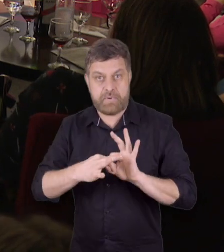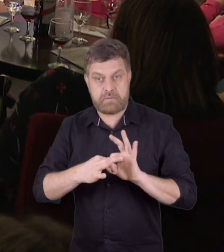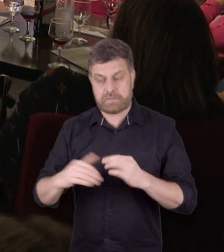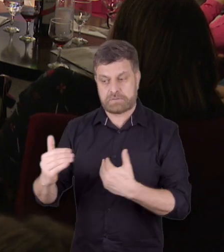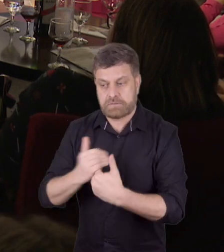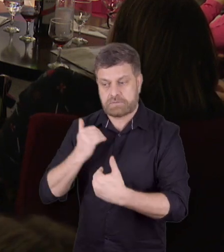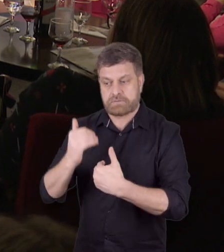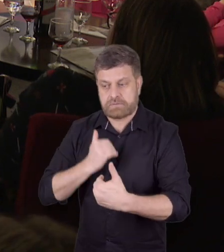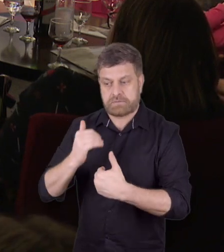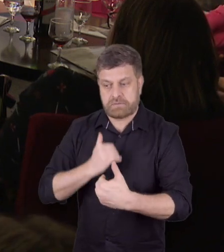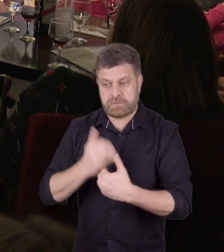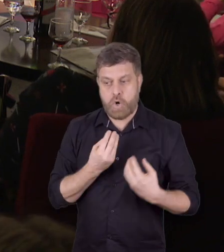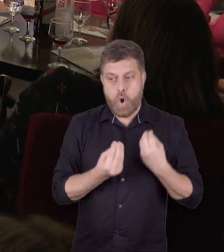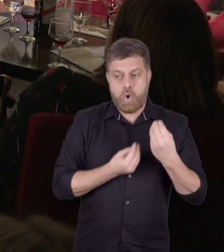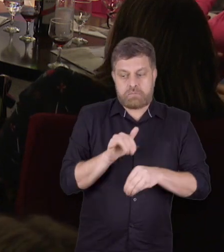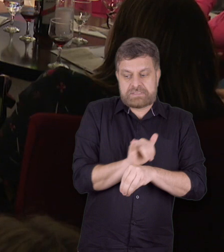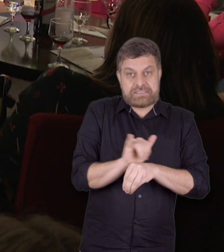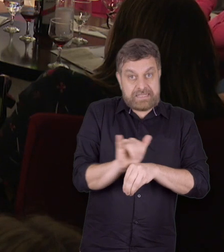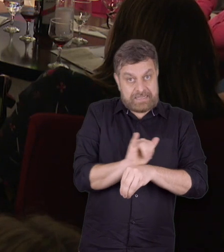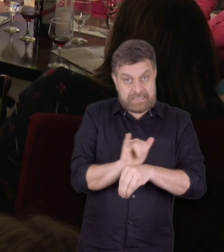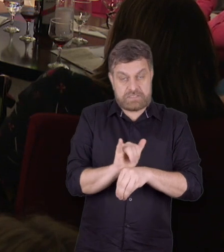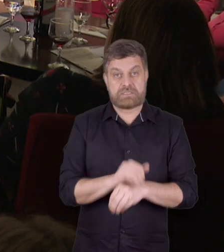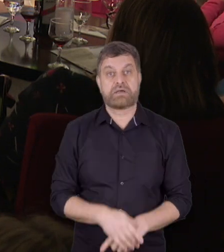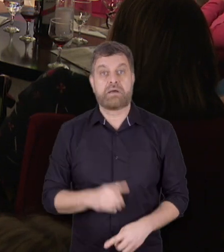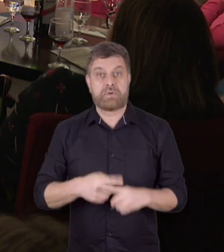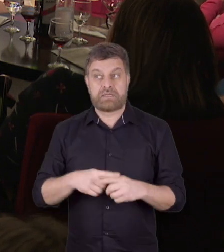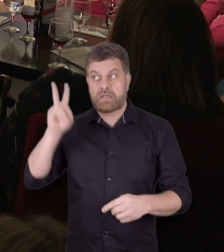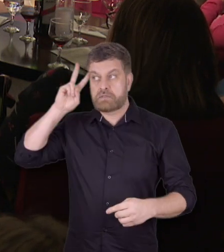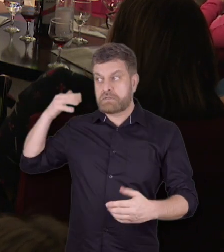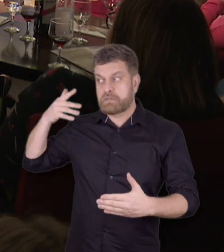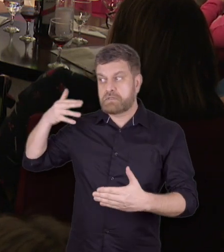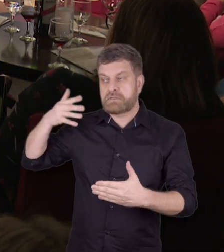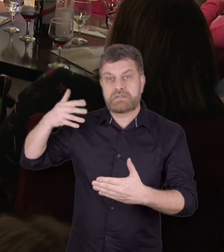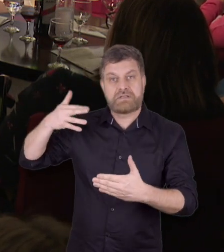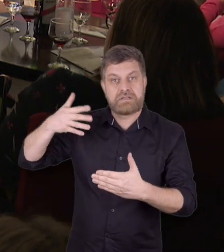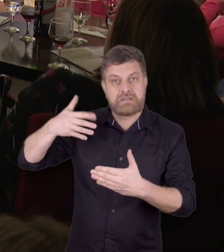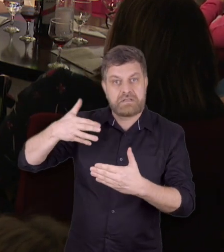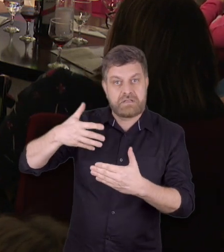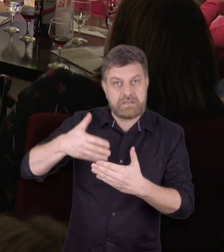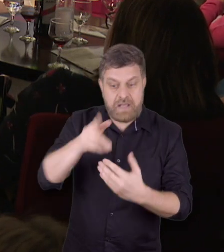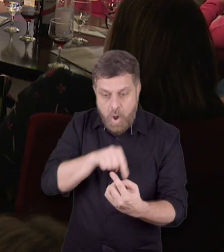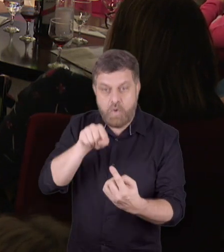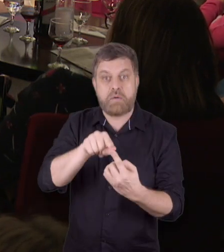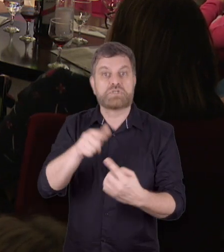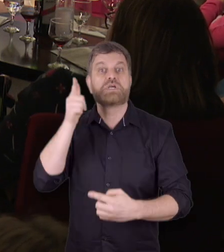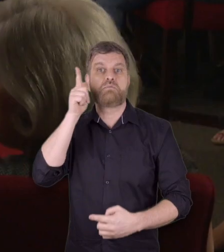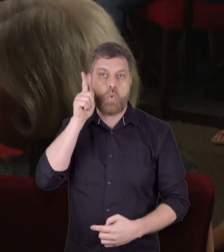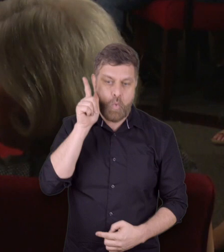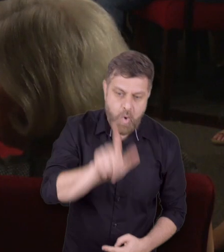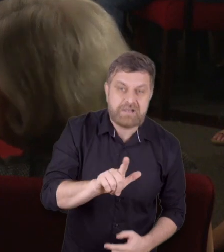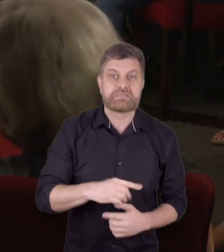para orientar o gesto técnico naquilo que ele deve fazer, para fazer com que aquela história seja a história que chegue àquela